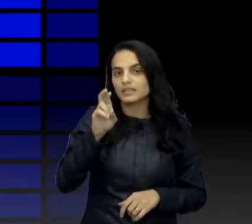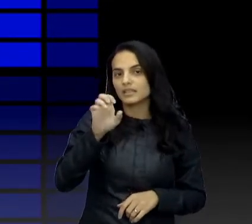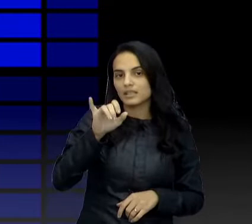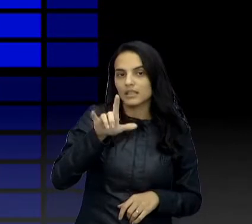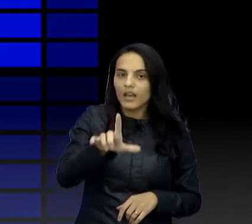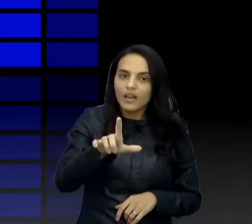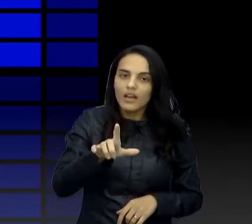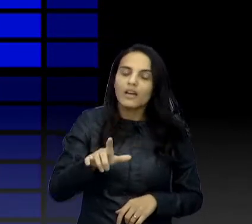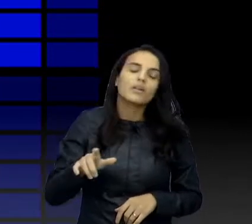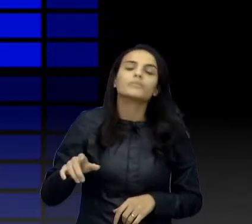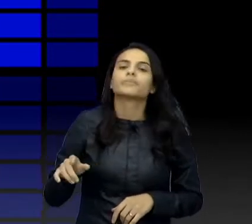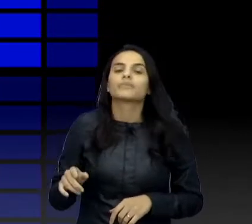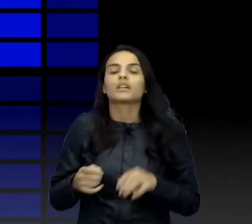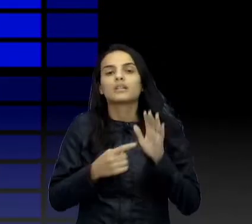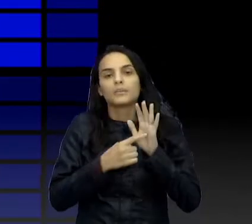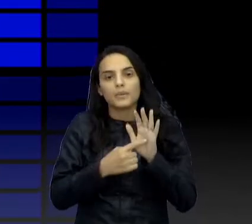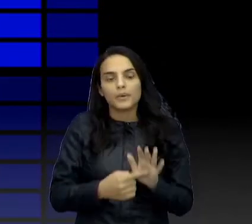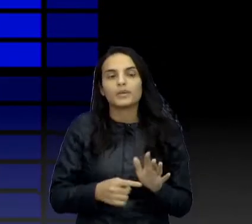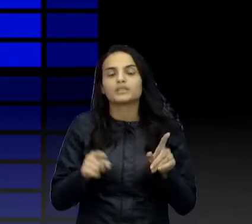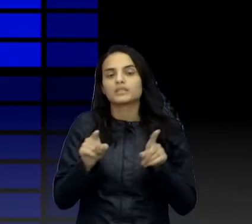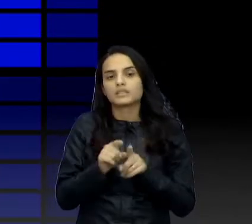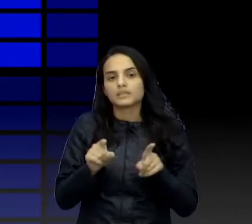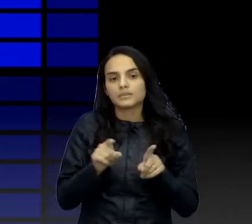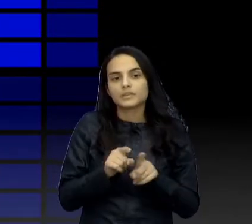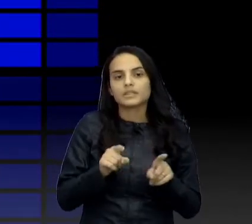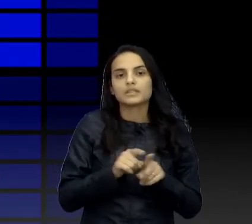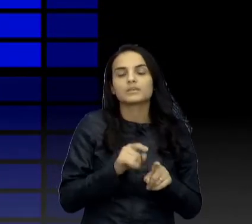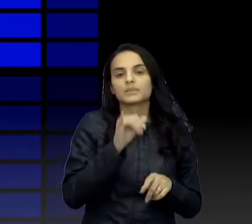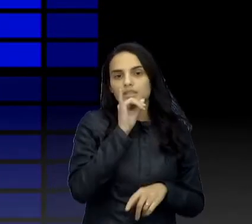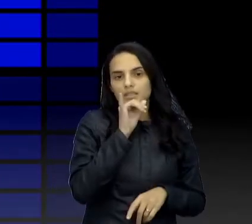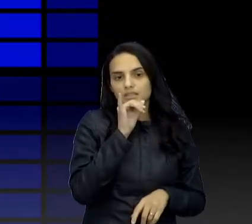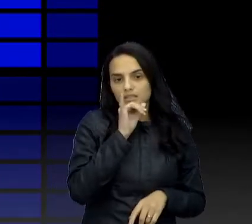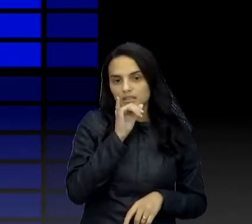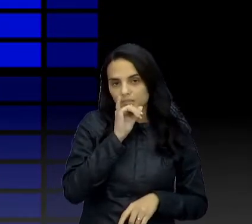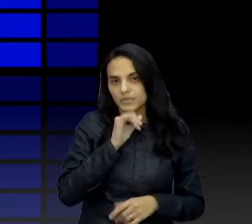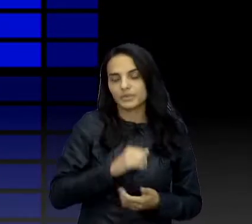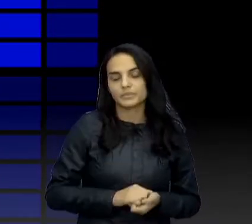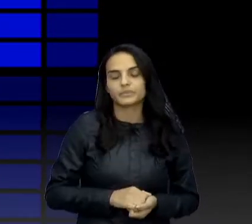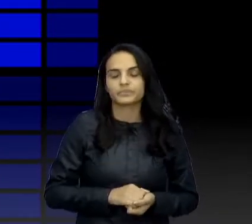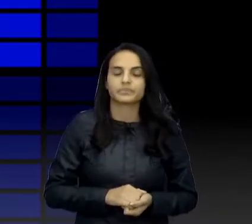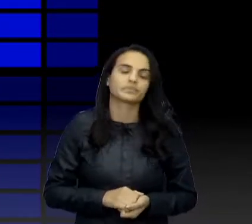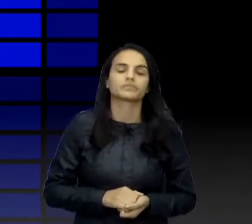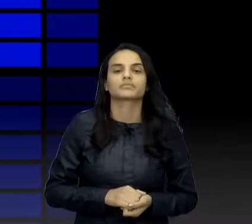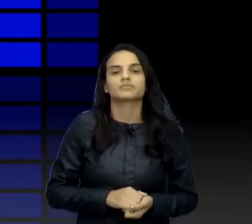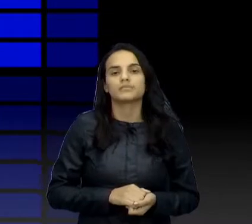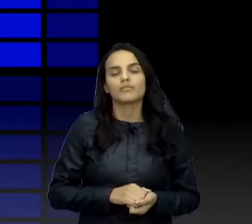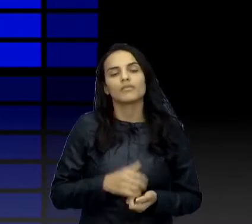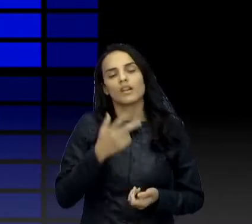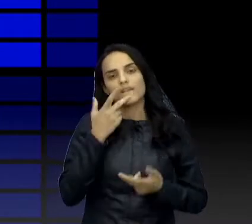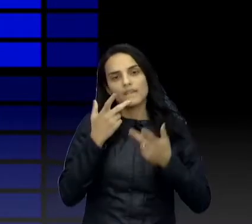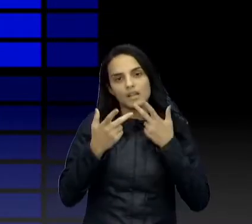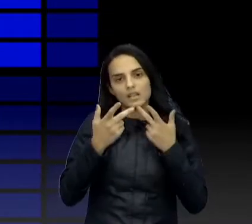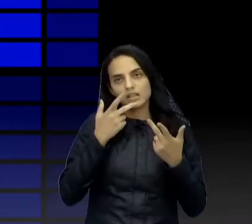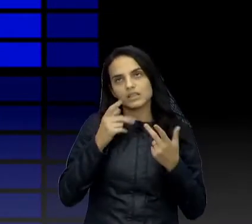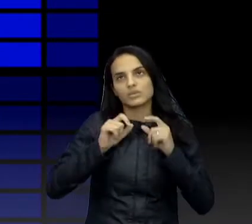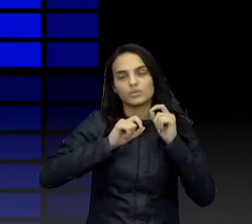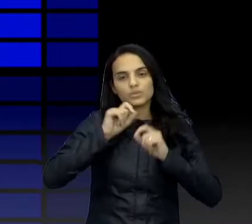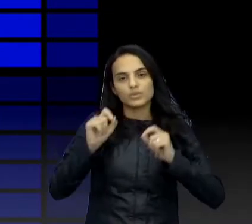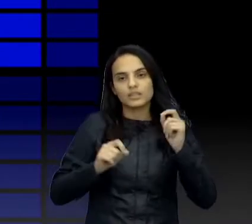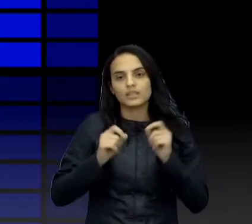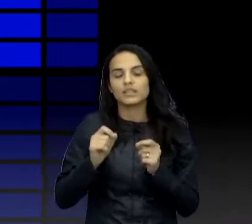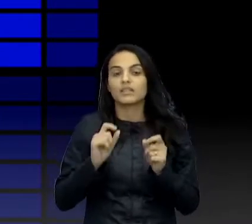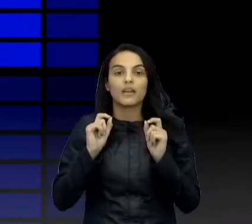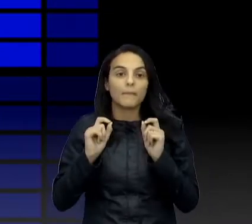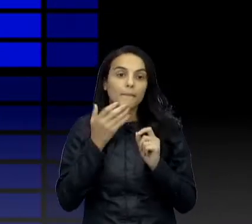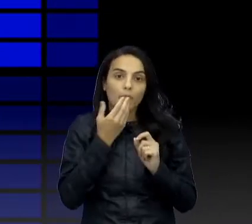ele mostra também essa questão de que, uma vez falando aquilo que é pertinente a esse